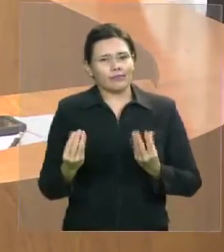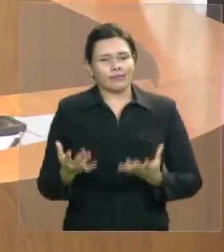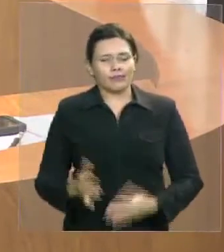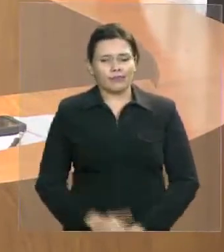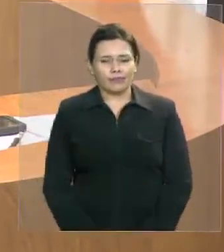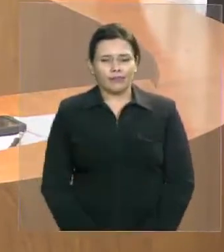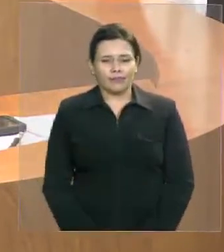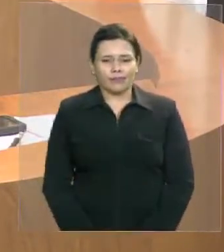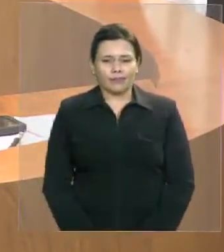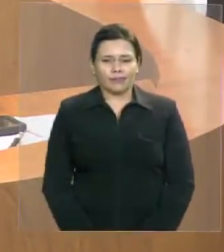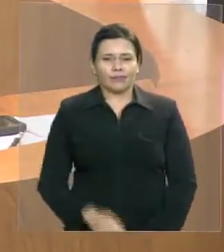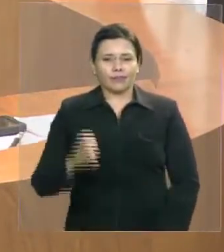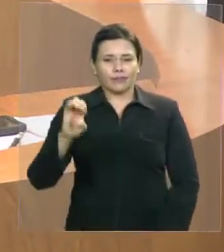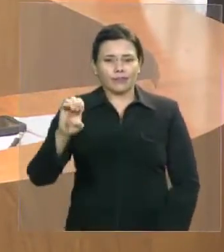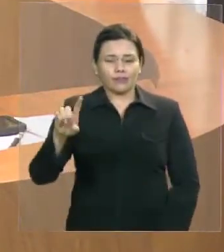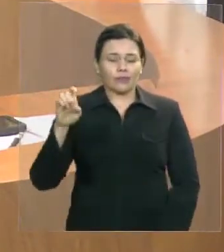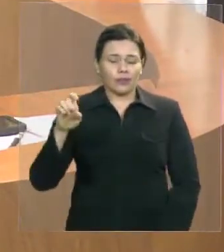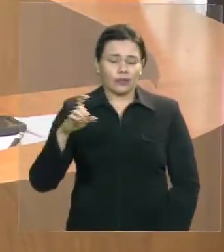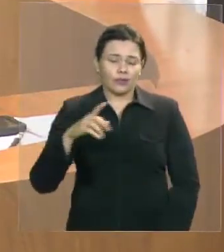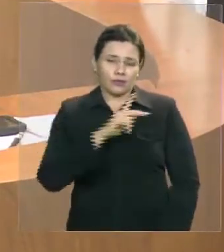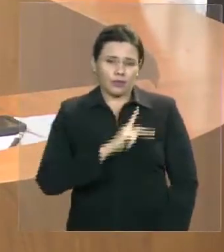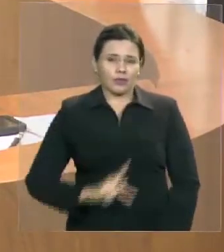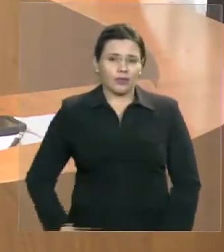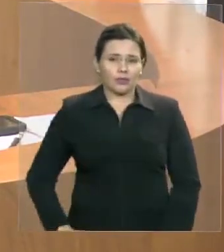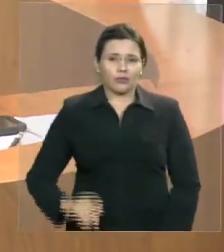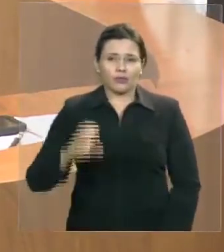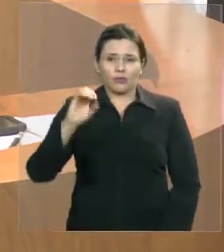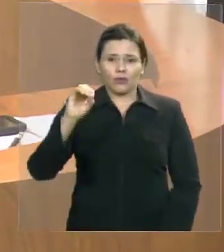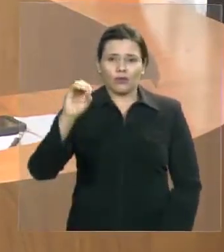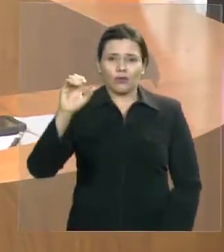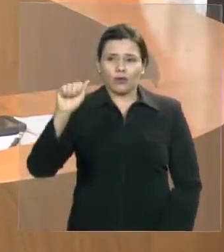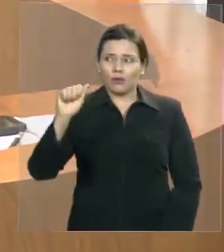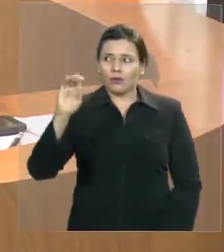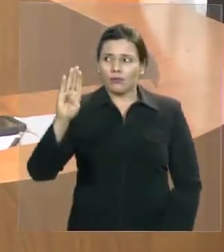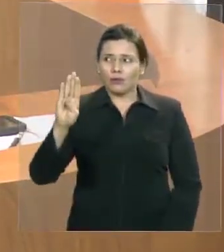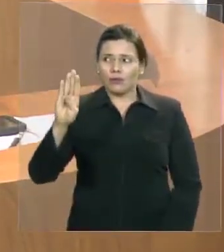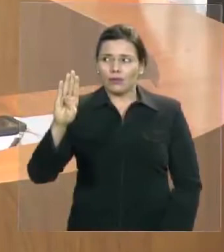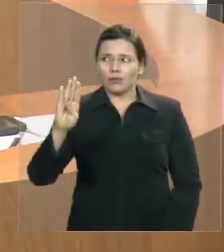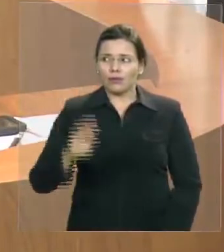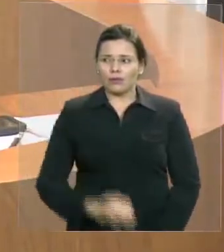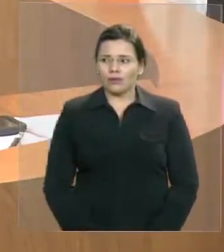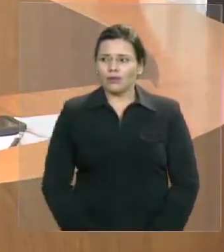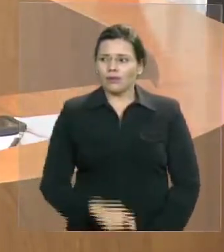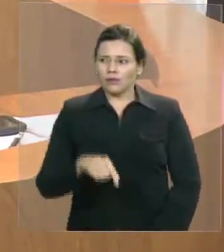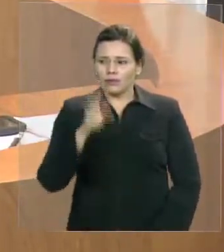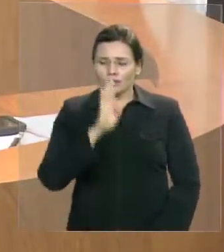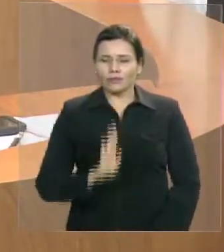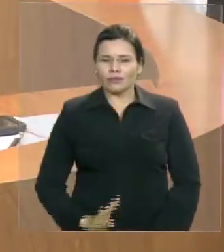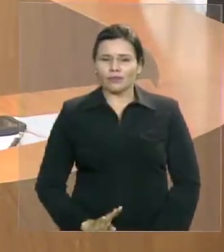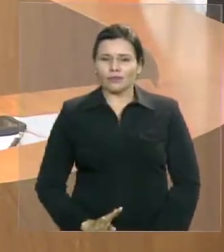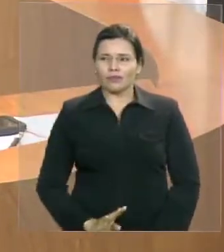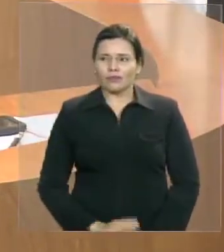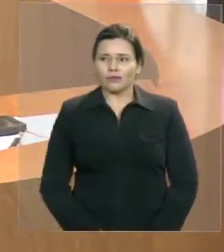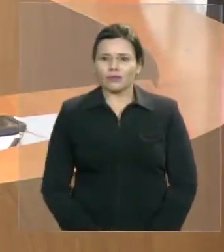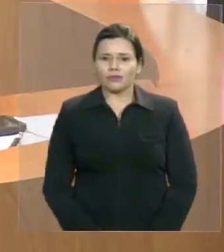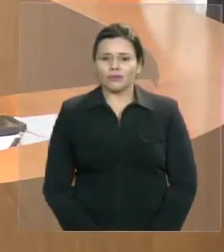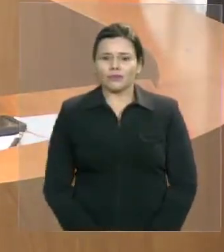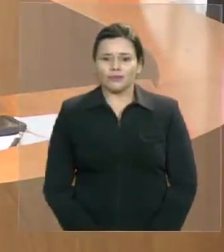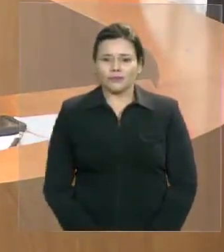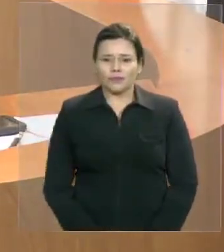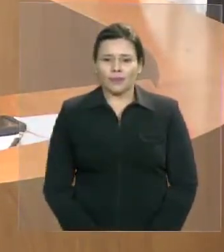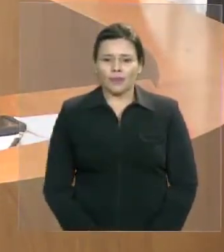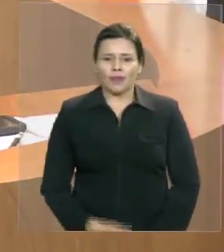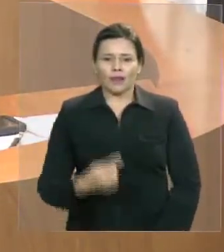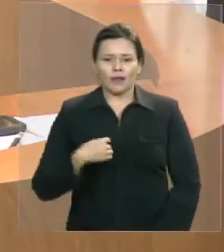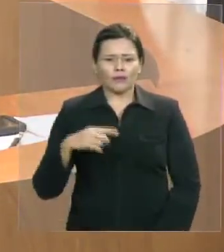O ex-presidente da Ordem do Brasil, dos advogados, doutor Mário Macieira, eu, pelo menos, nunca